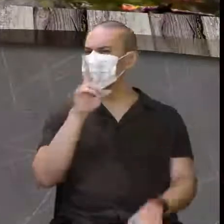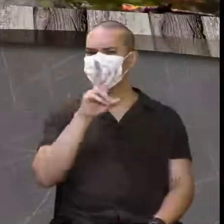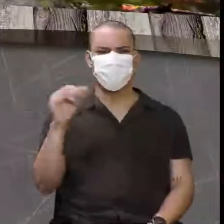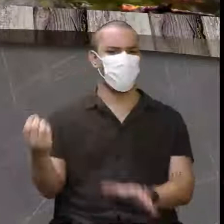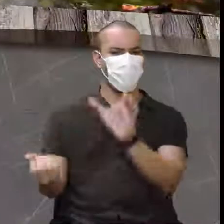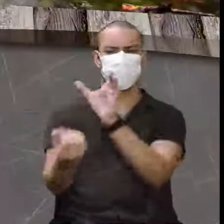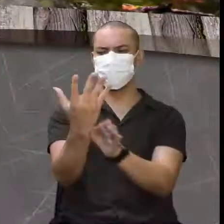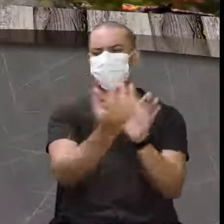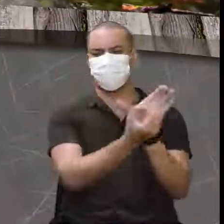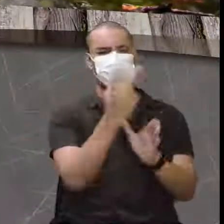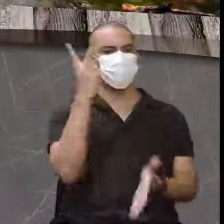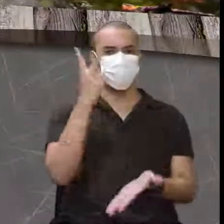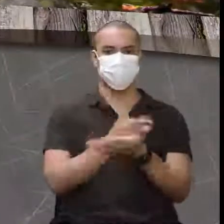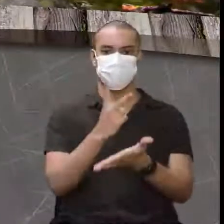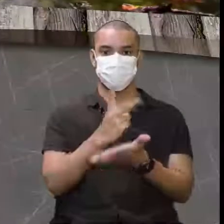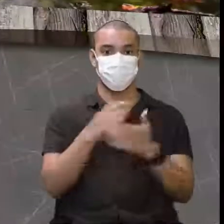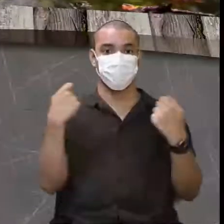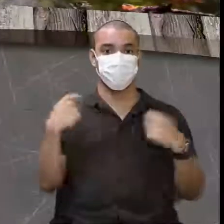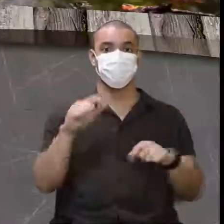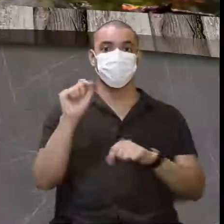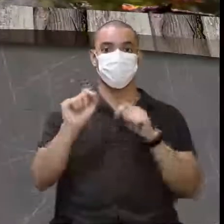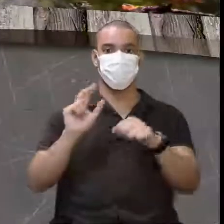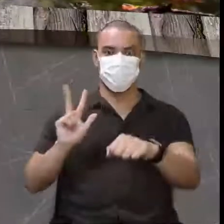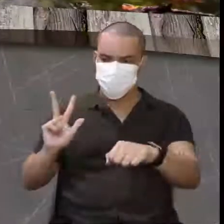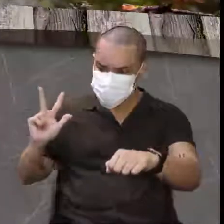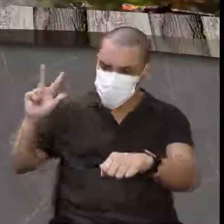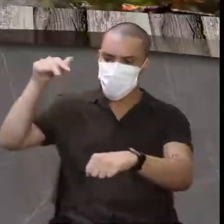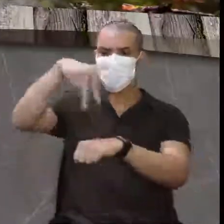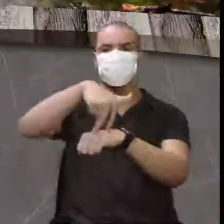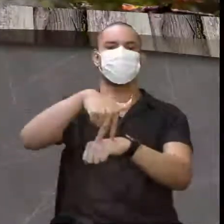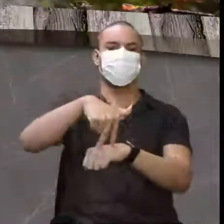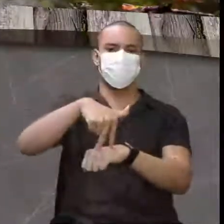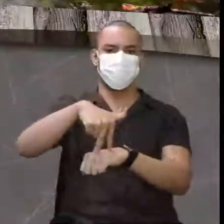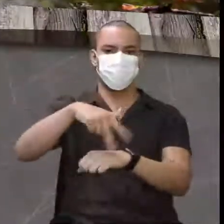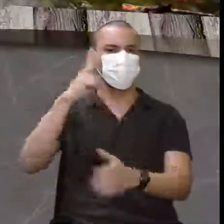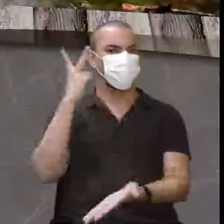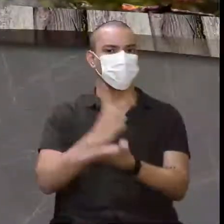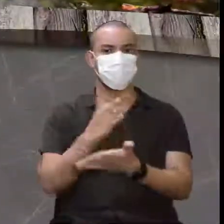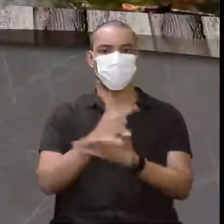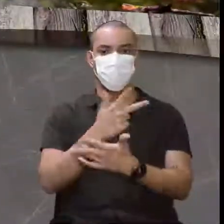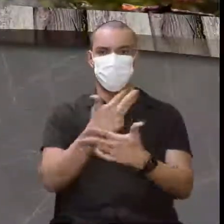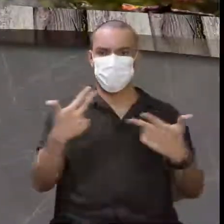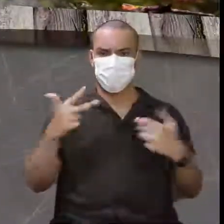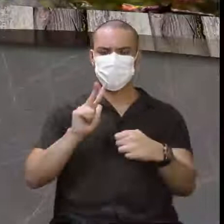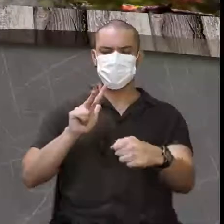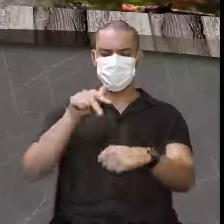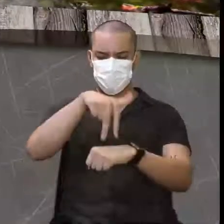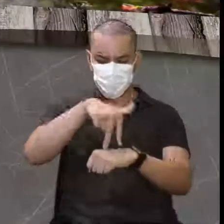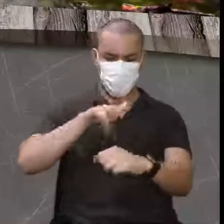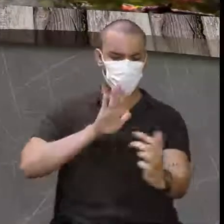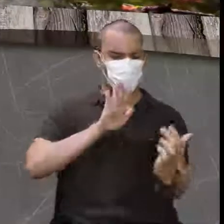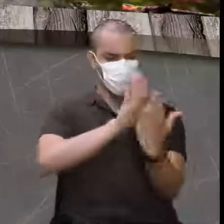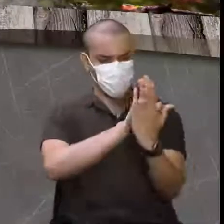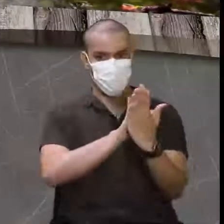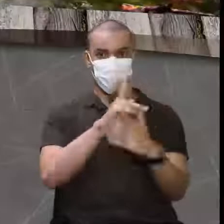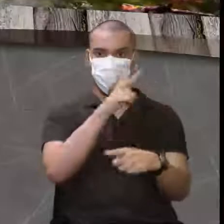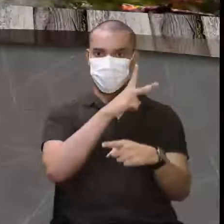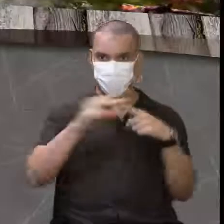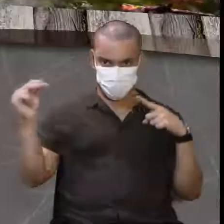galera? O que você tem que fazer? Subir. Cada vez que aparecer alguma coisa, você vai subir e vai vencendo. Tá